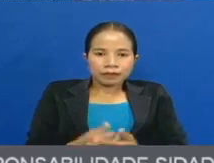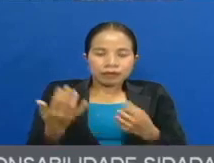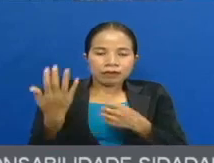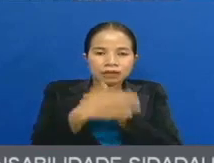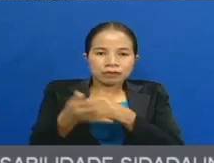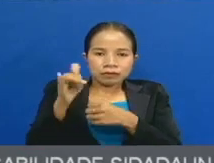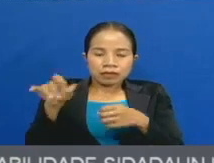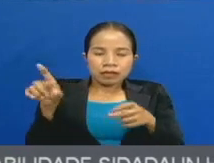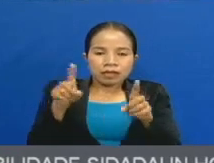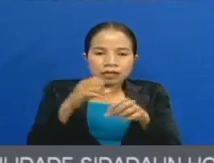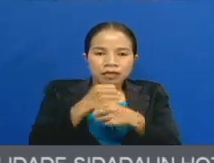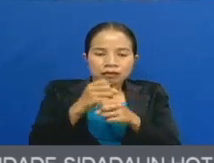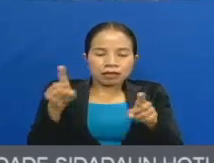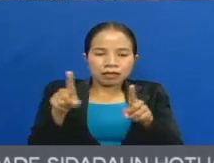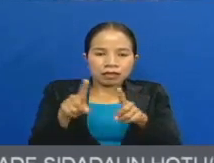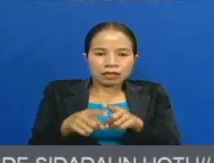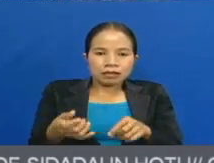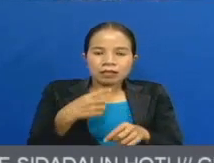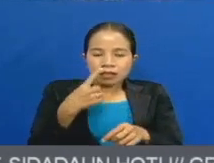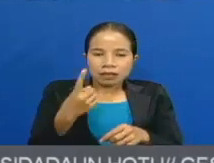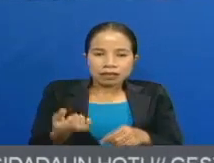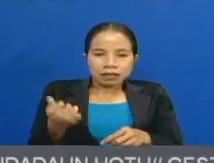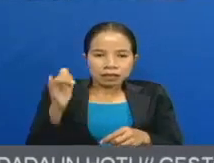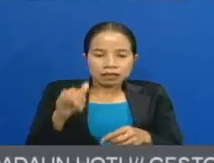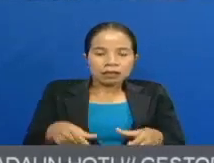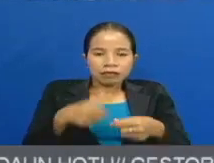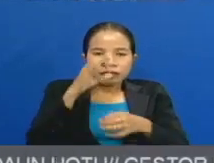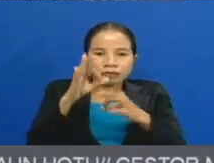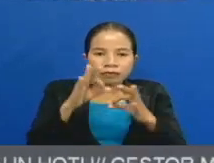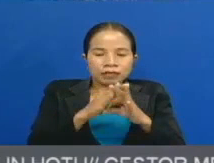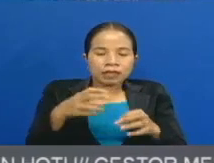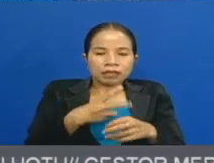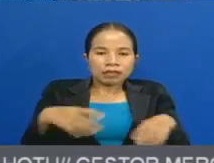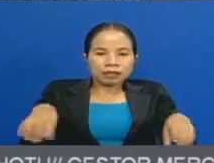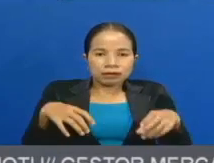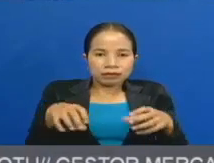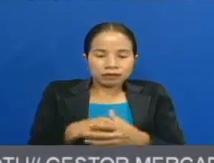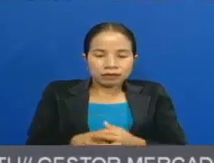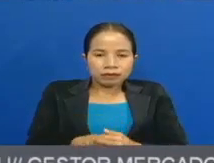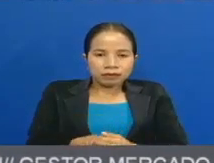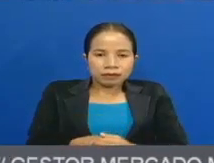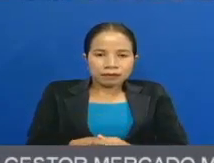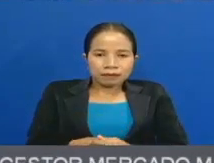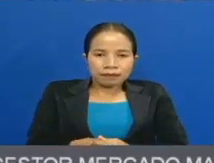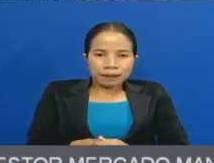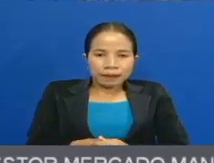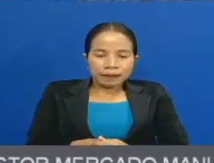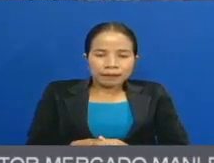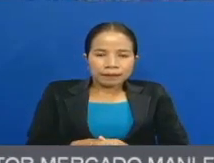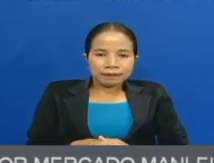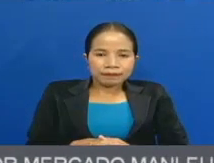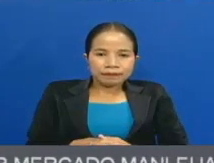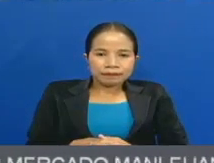se ralou nessa NEA, nem significa que se confia e tem esse sistema. Não é? Tem transparência